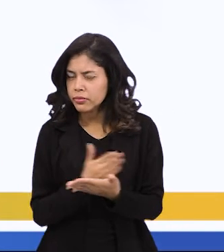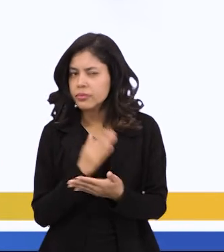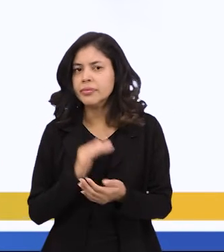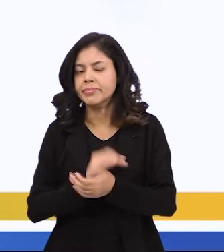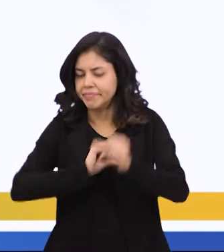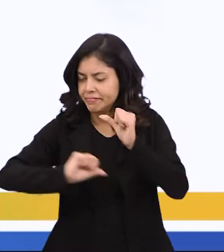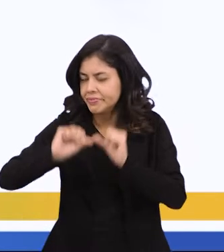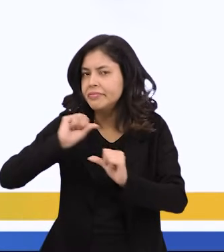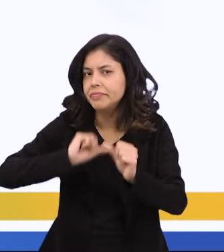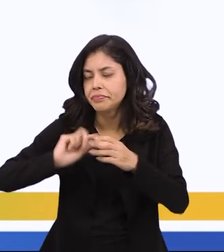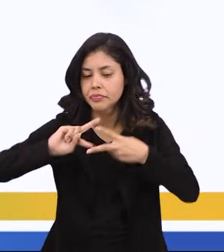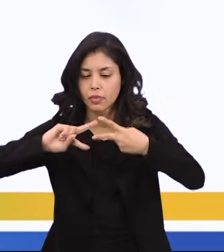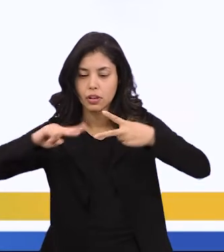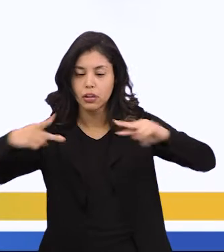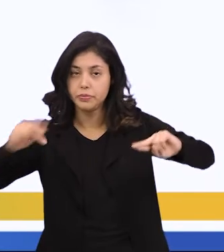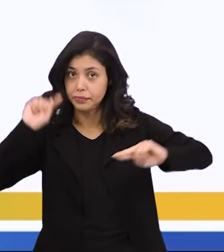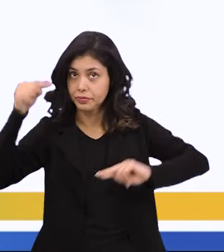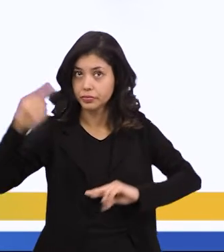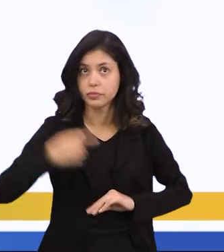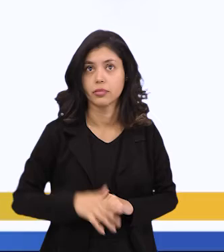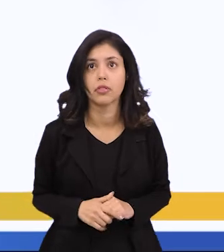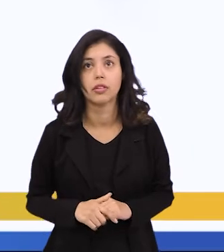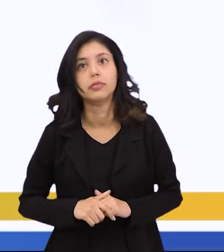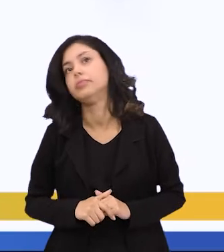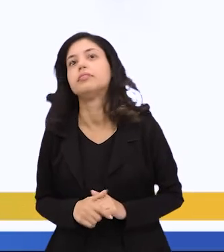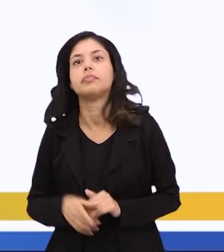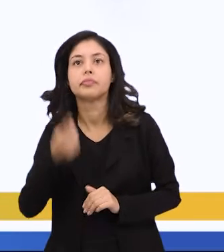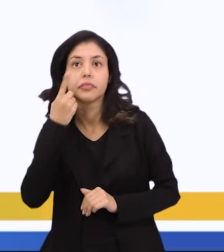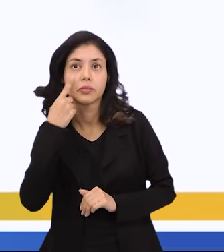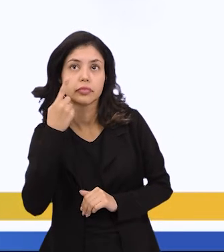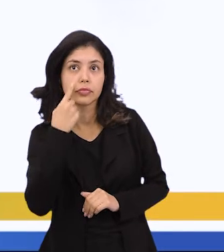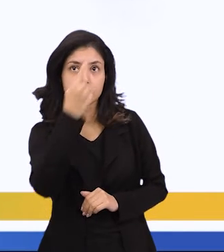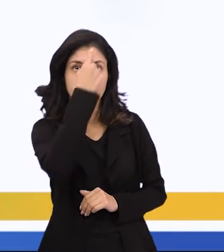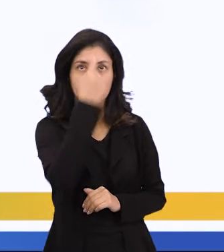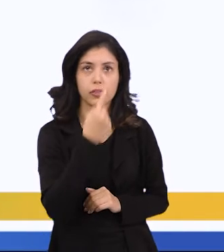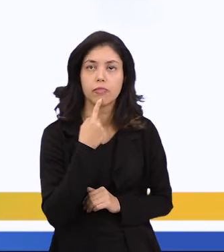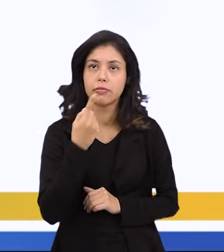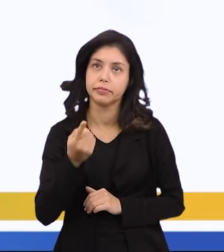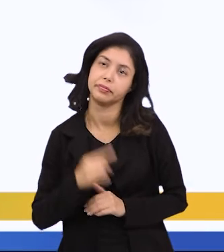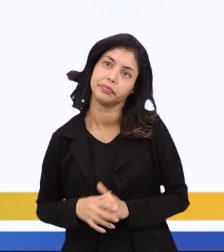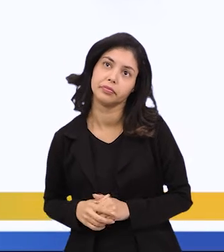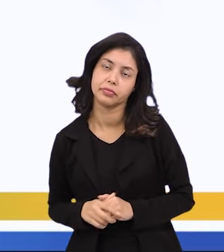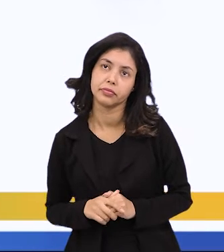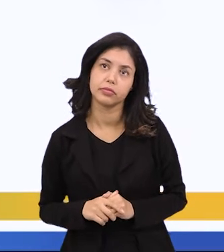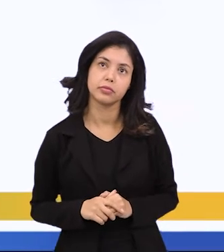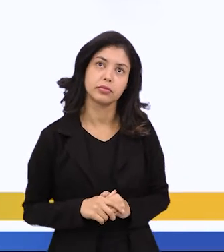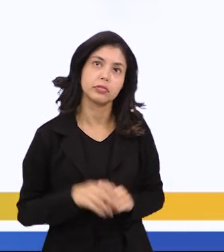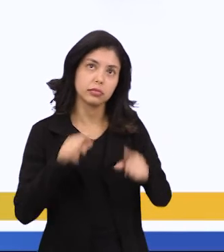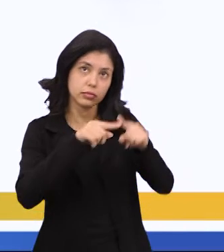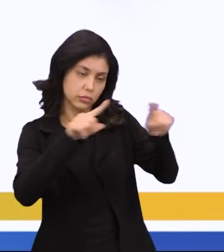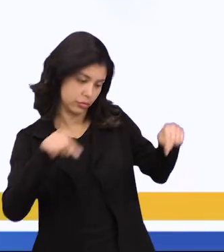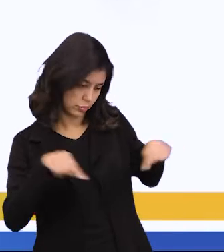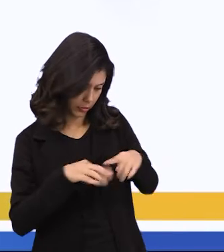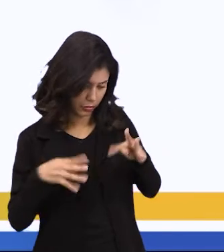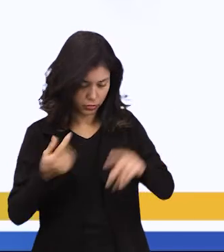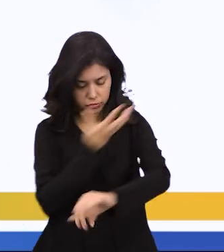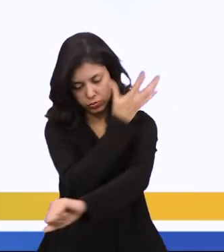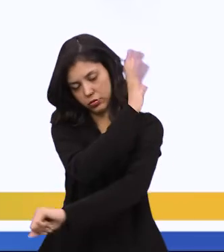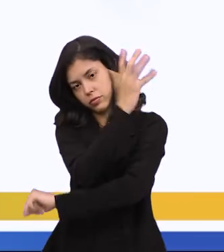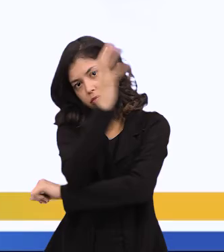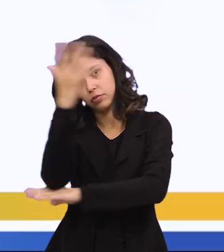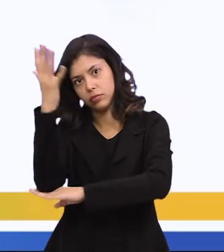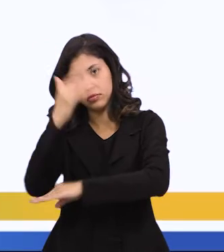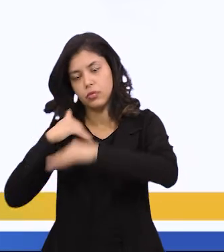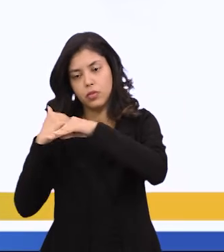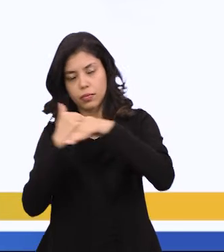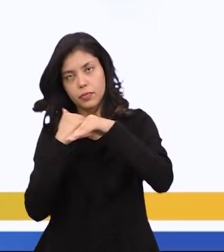alguma modificação genética ali. Olhem aí na imagem que num quadrinho nós temos todas as árvores